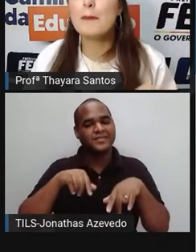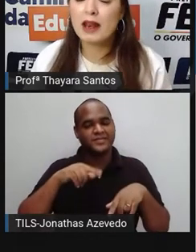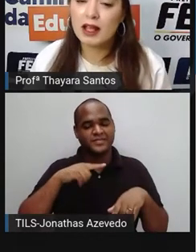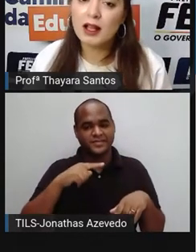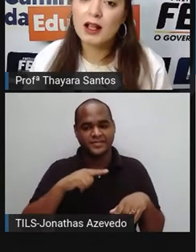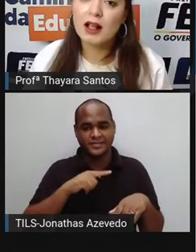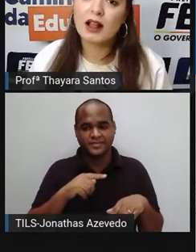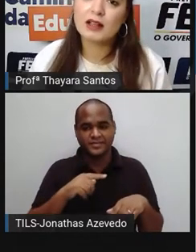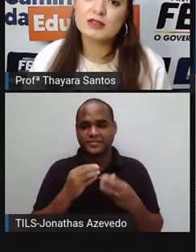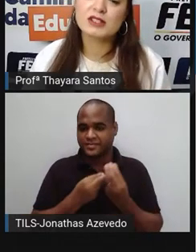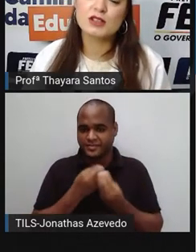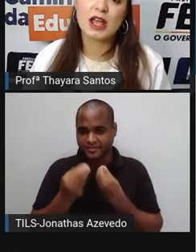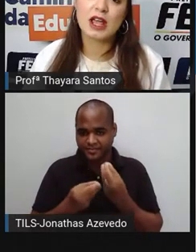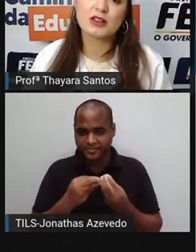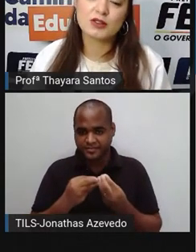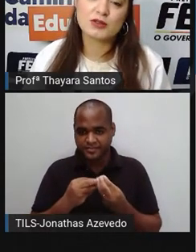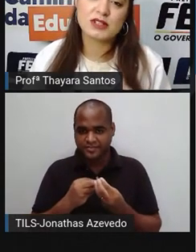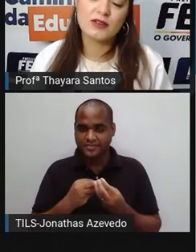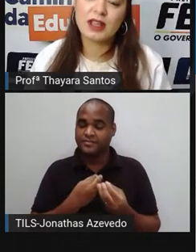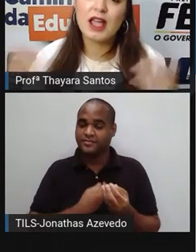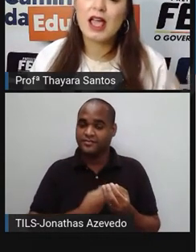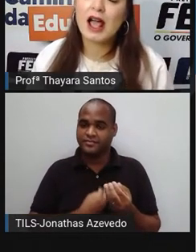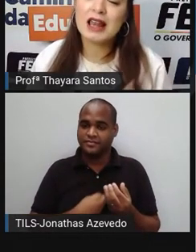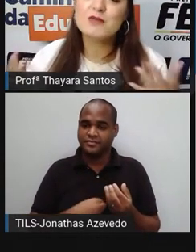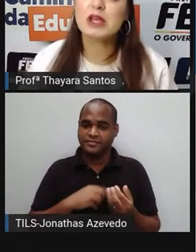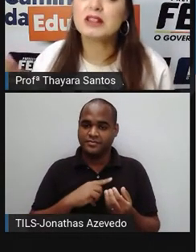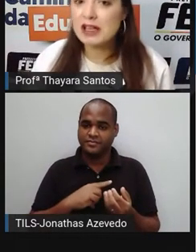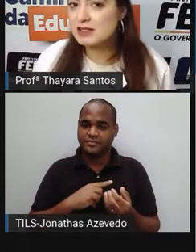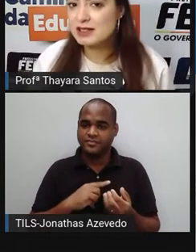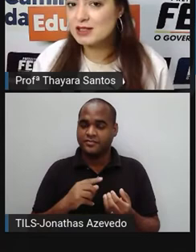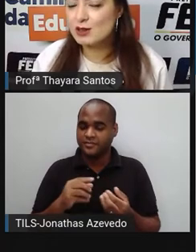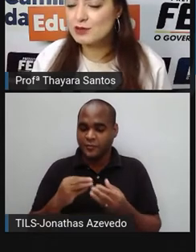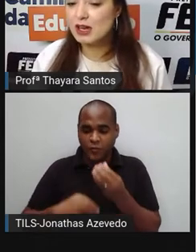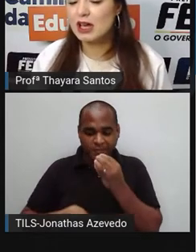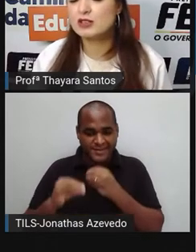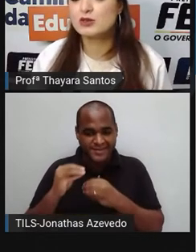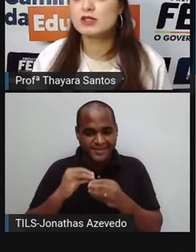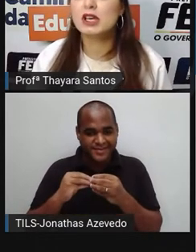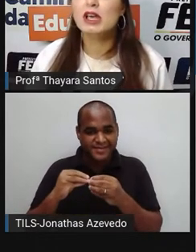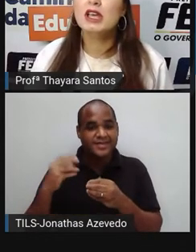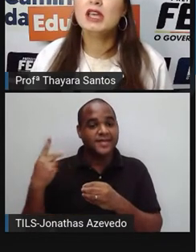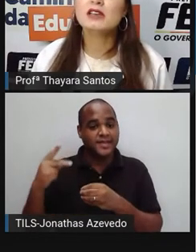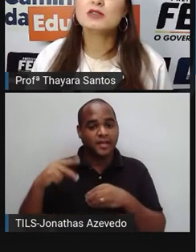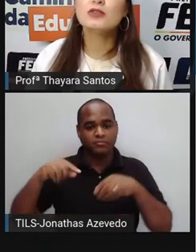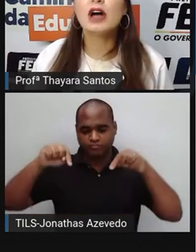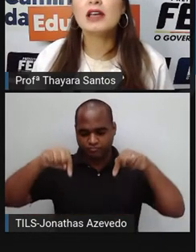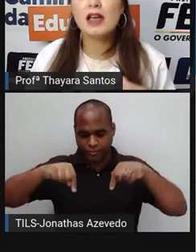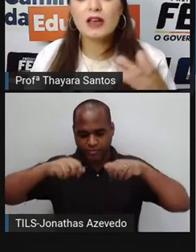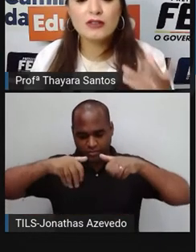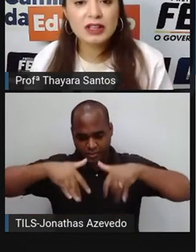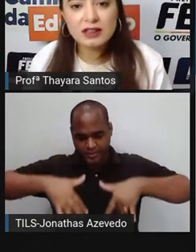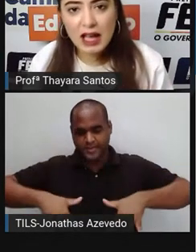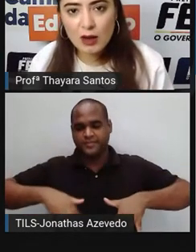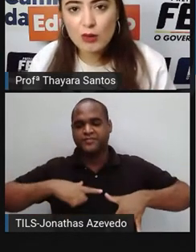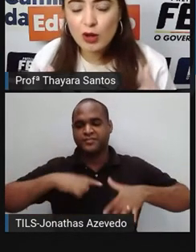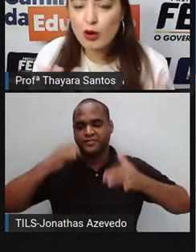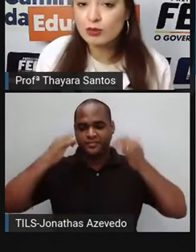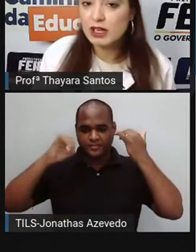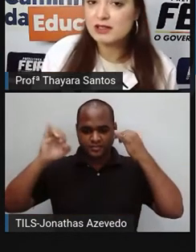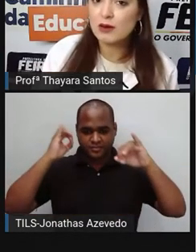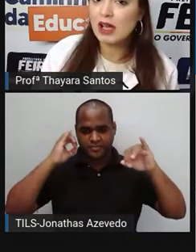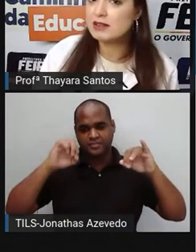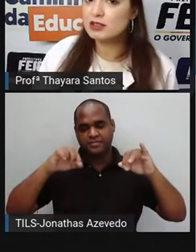buracos vai parar lá nos Lençóis freáticos né vai alimentar esses lençóis freáticos e isso vai evitar